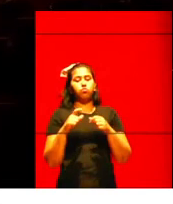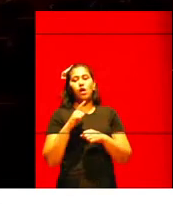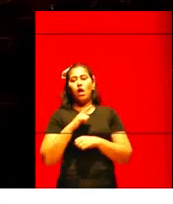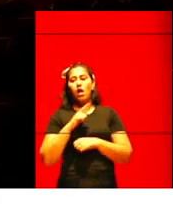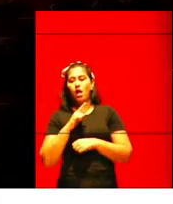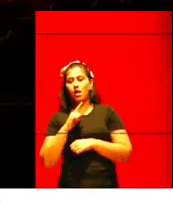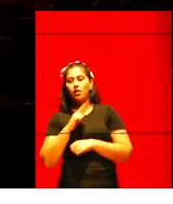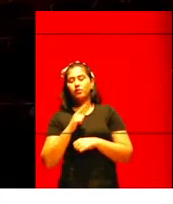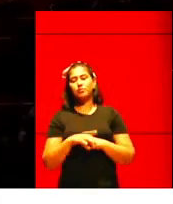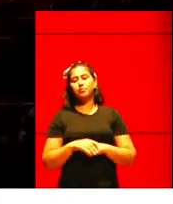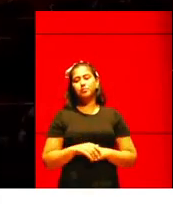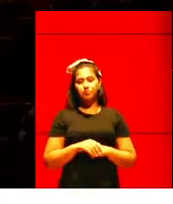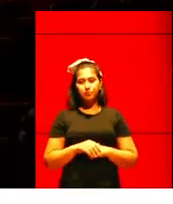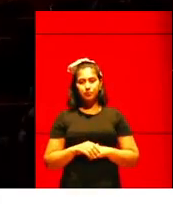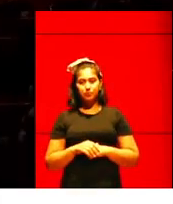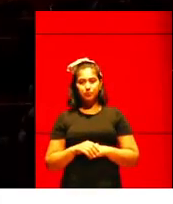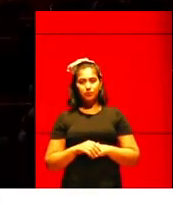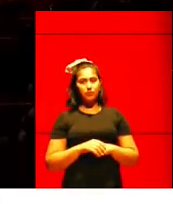um monômero.